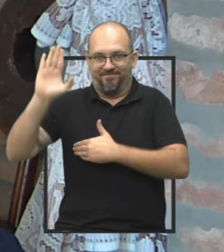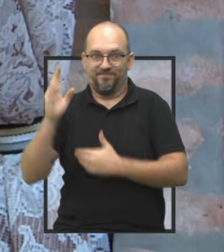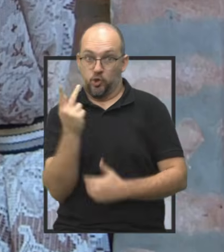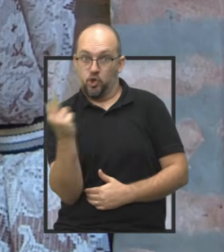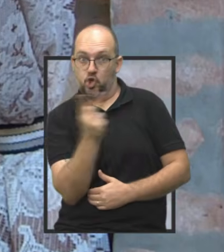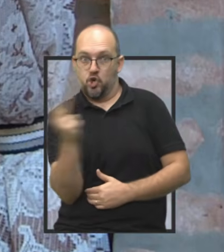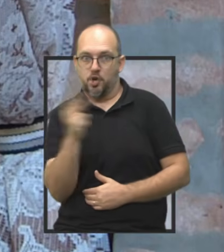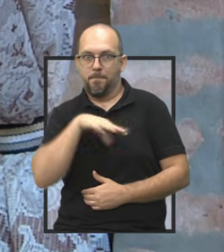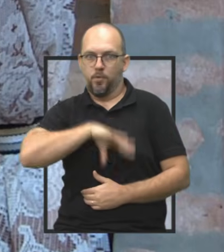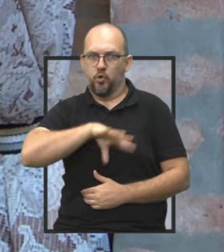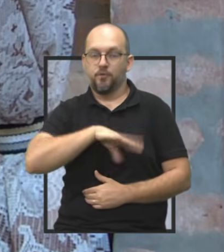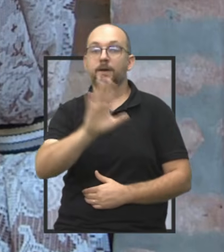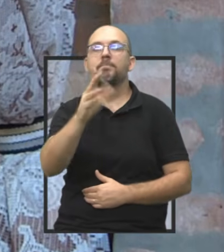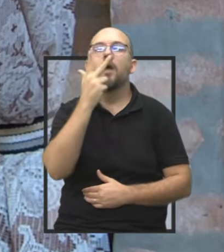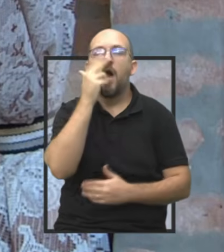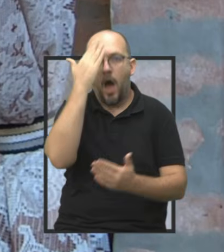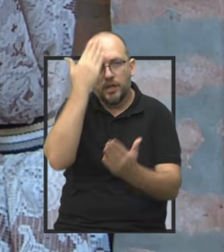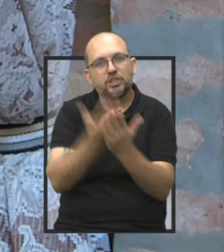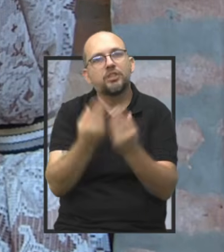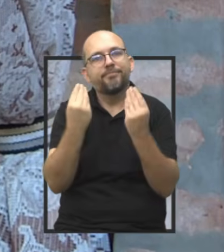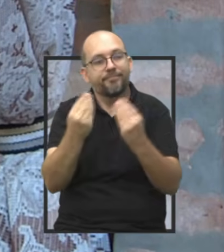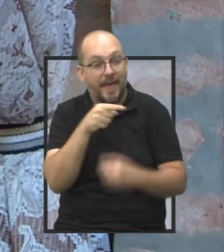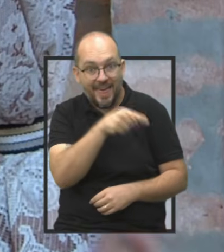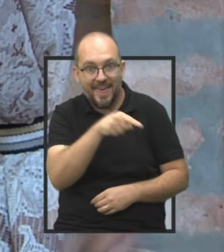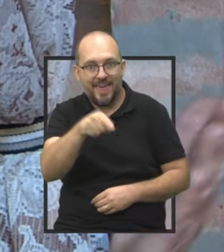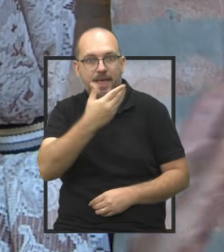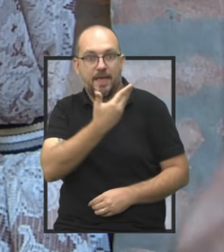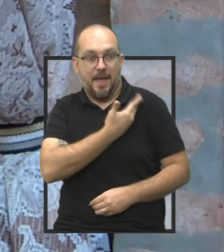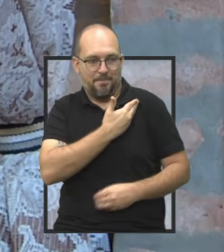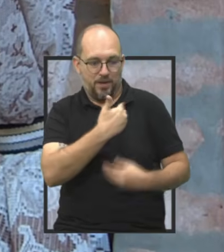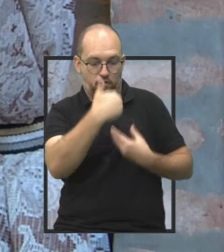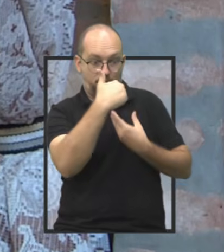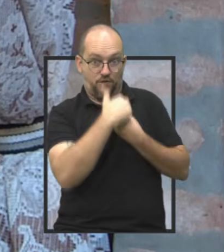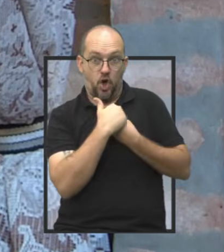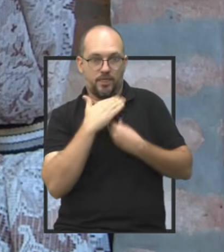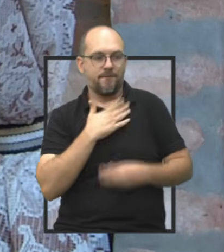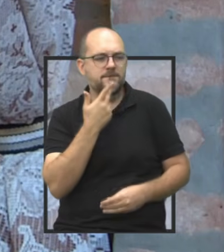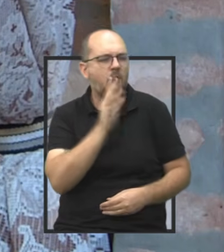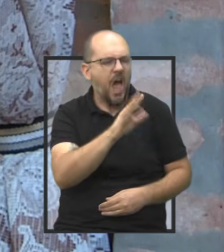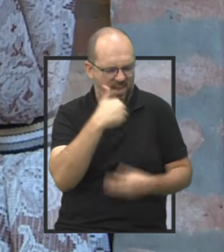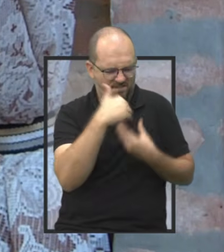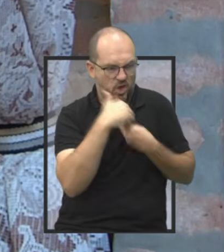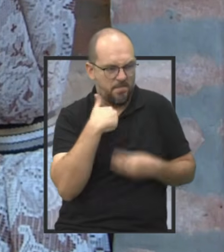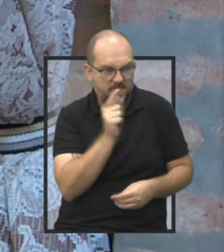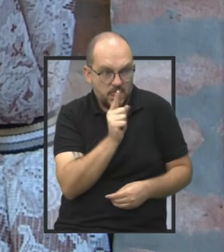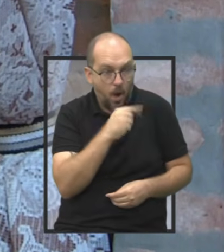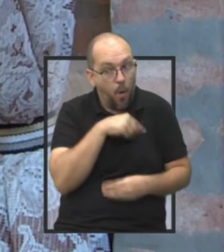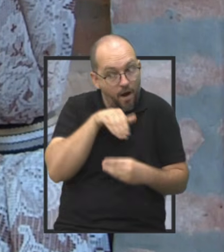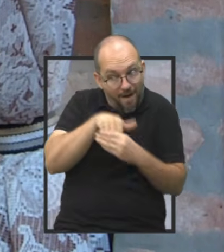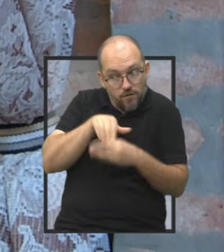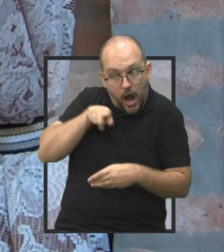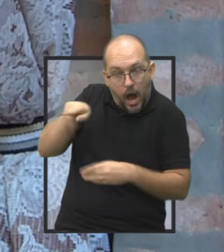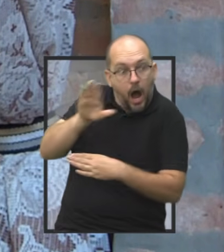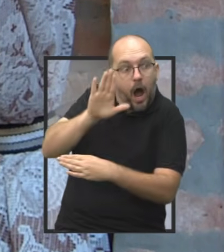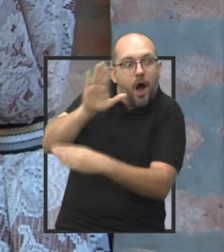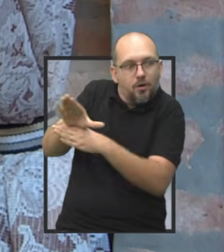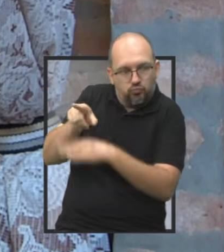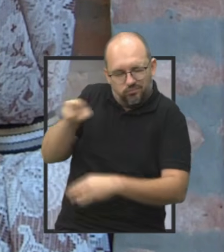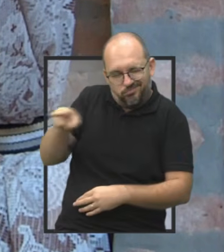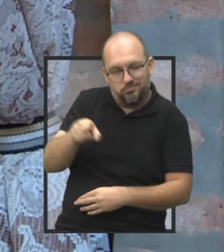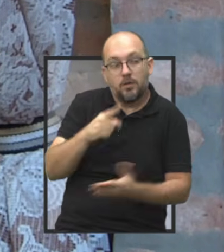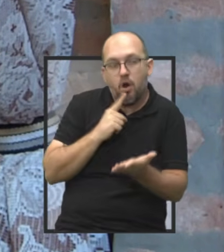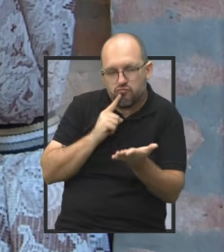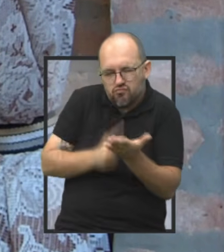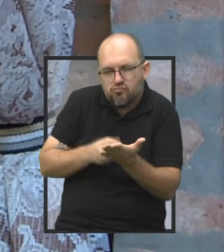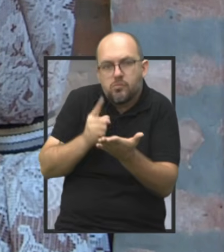E você acredita que ele ia em todos aqueles amigos que votam? Não precisa votar em mim,